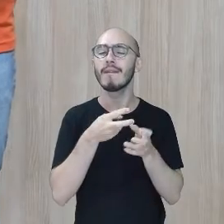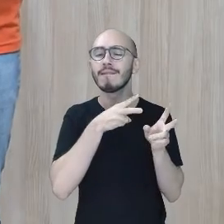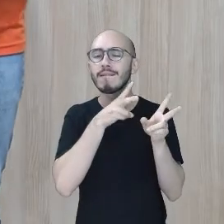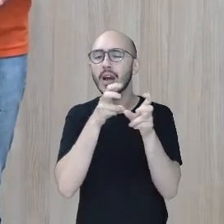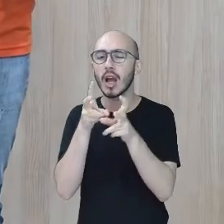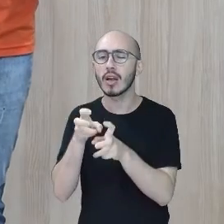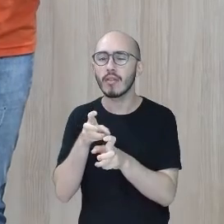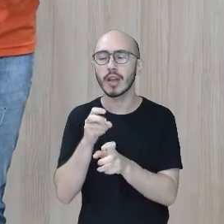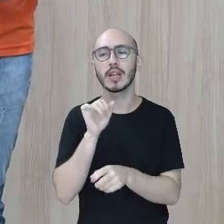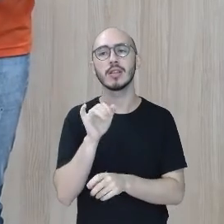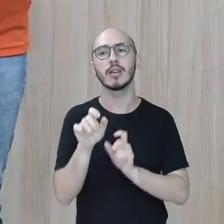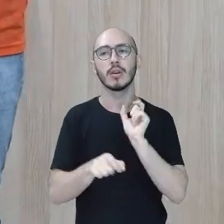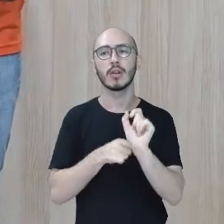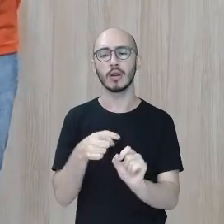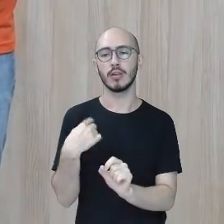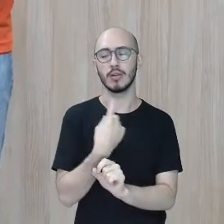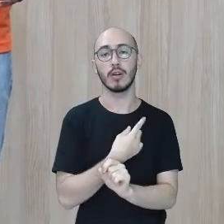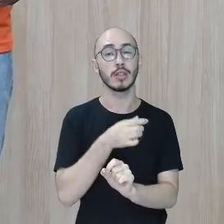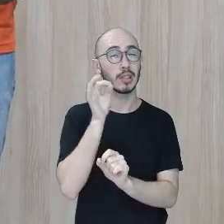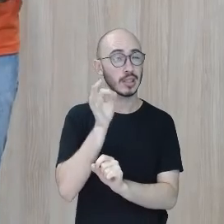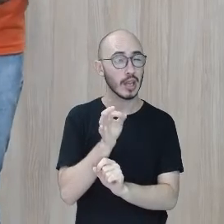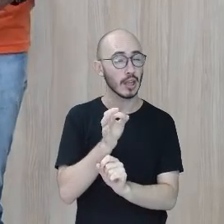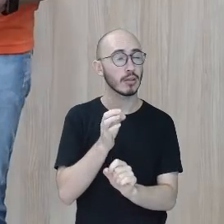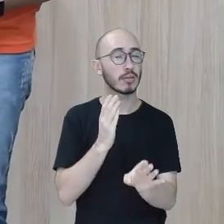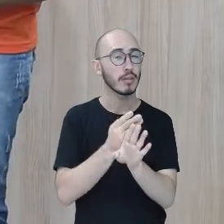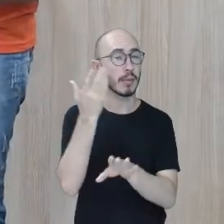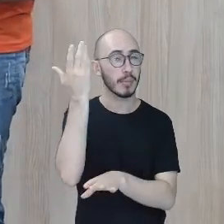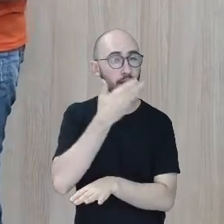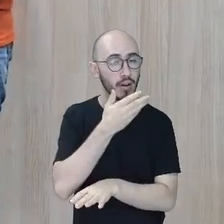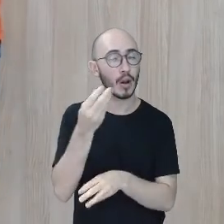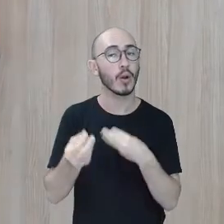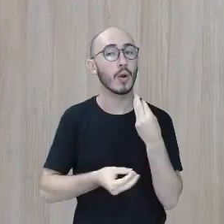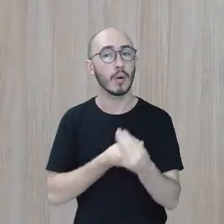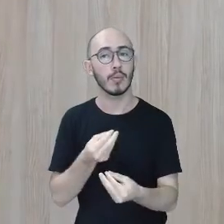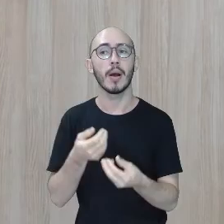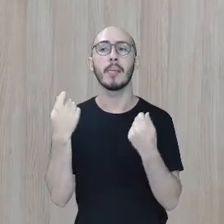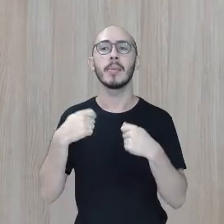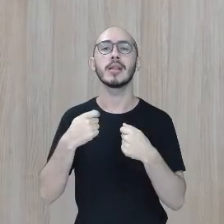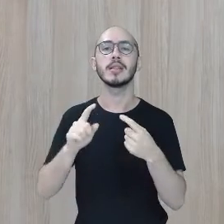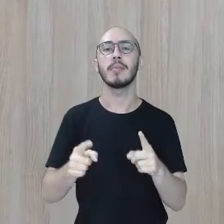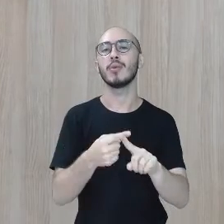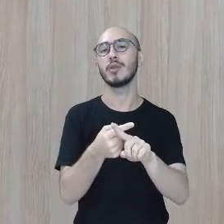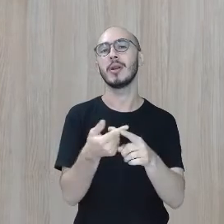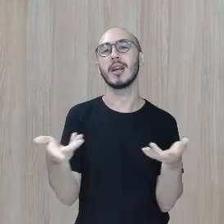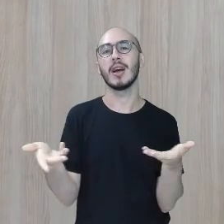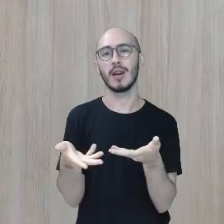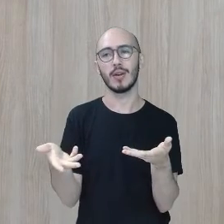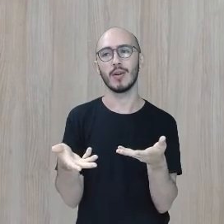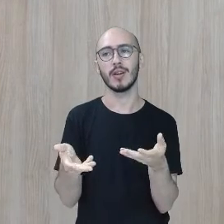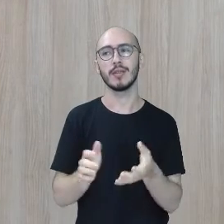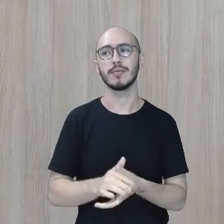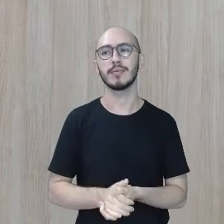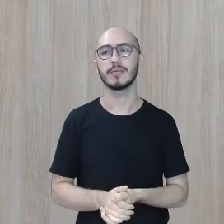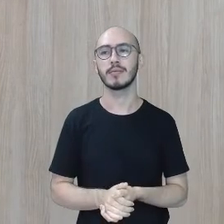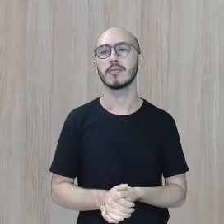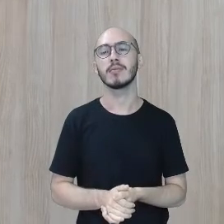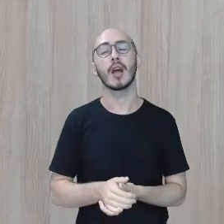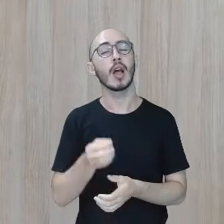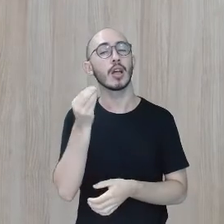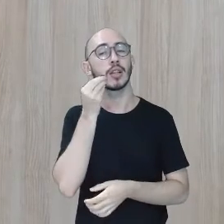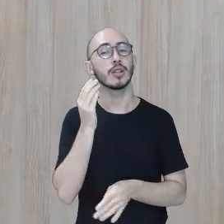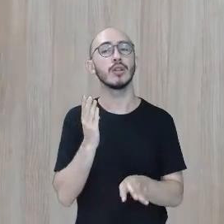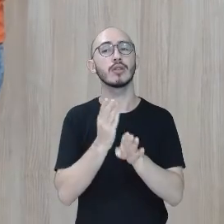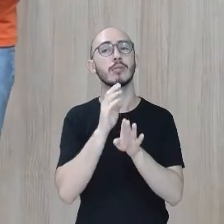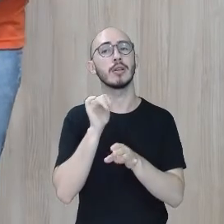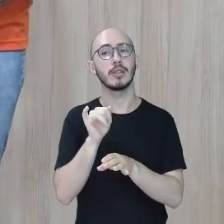verificar, certo? Se o que a gente fez está correto, basta a gente multiplicar esses valores, certo? Para ver se a gente vai chegar